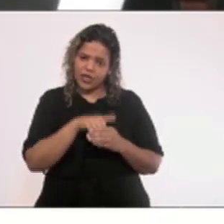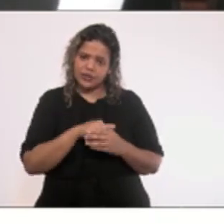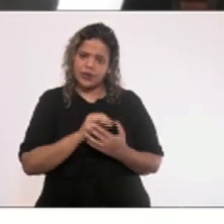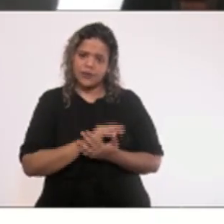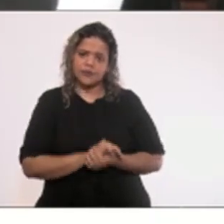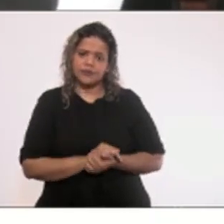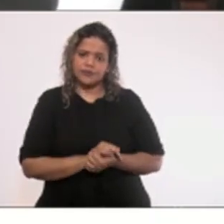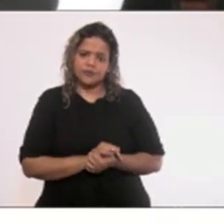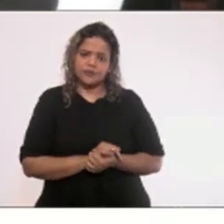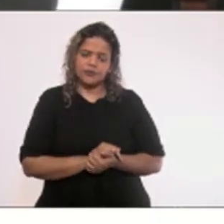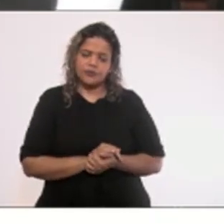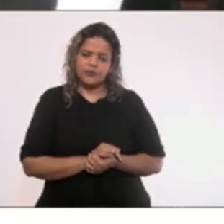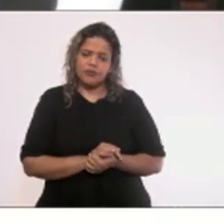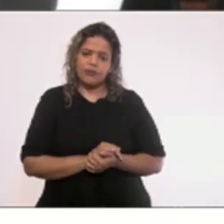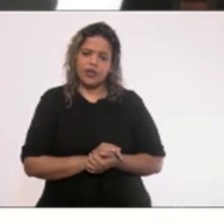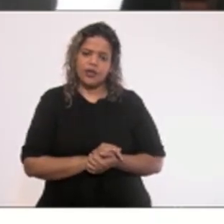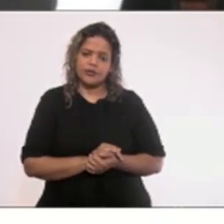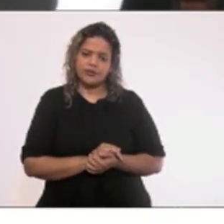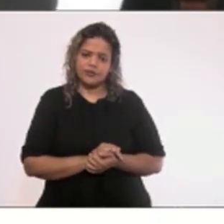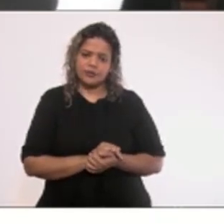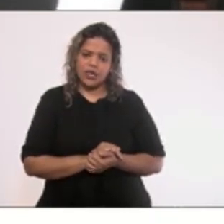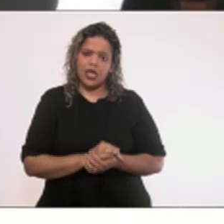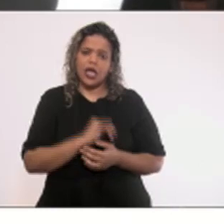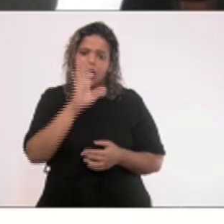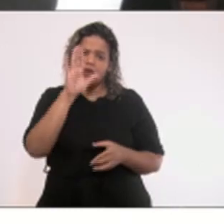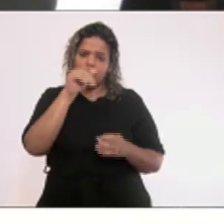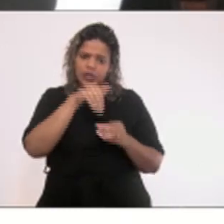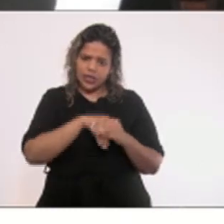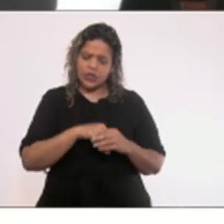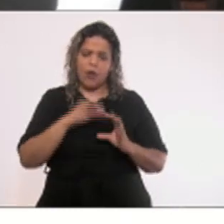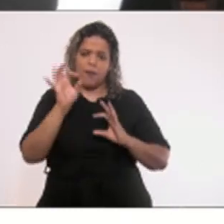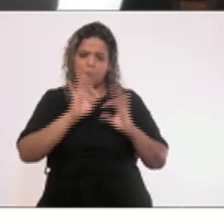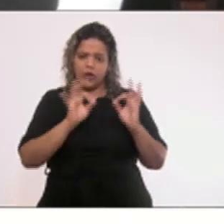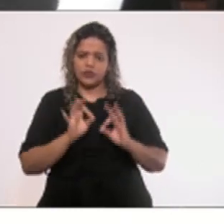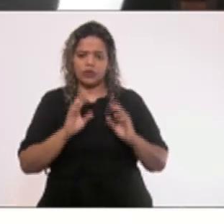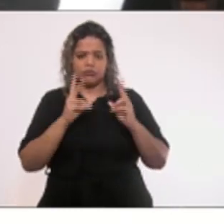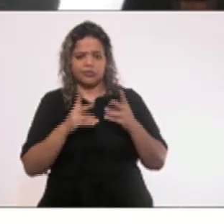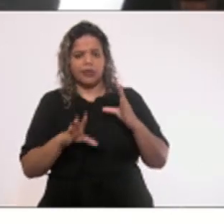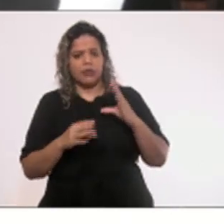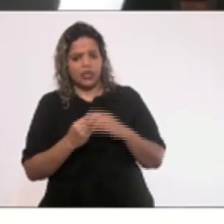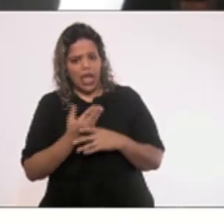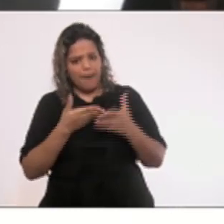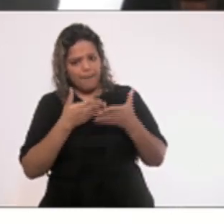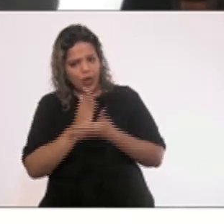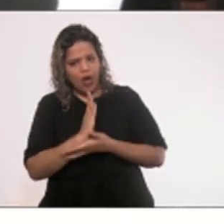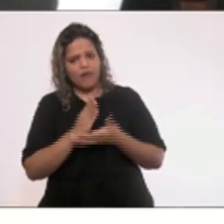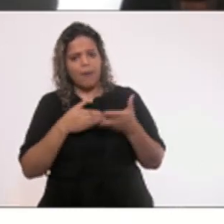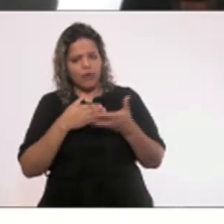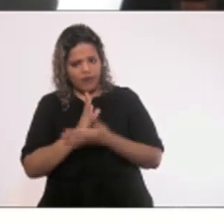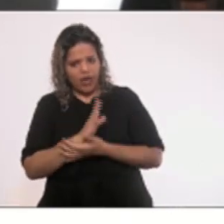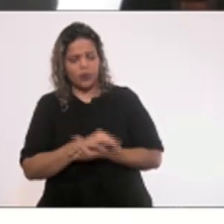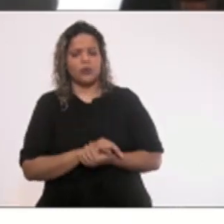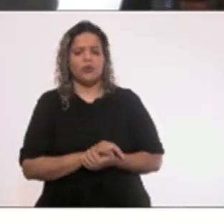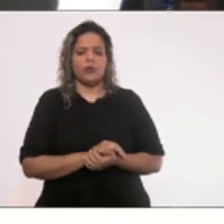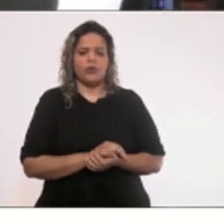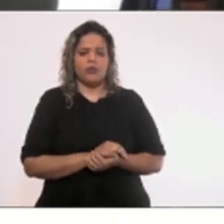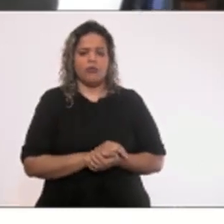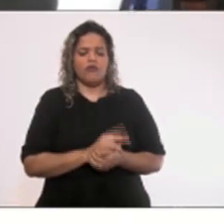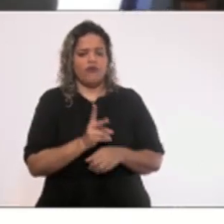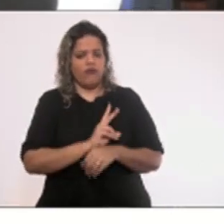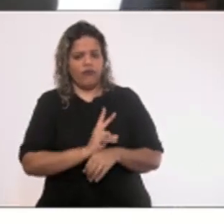Claro, por isso que eu estou deixando... Verificação. Em votação, projeto assim emendado. Senhores que aprovam nesse como estão, aprovado.